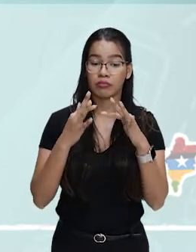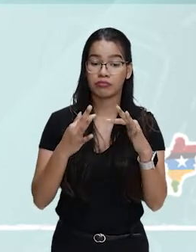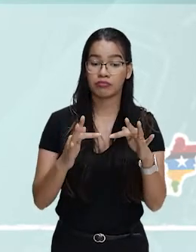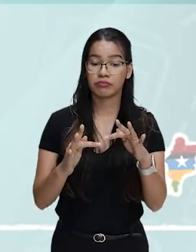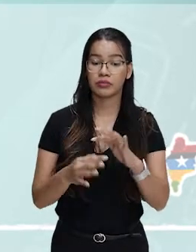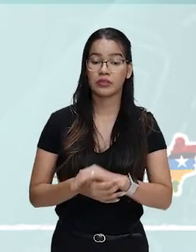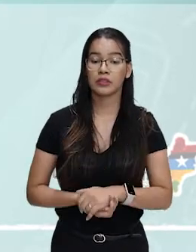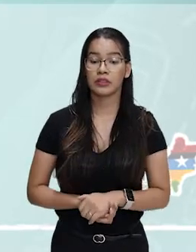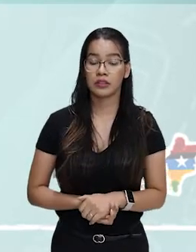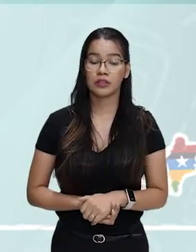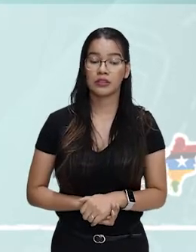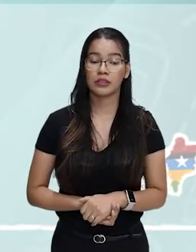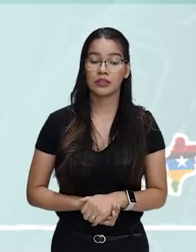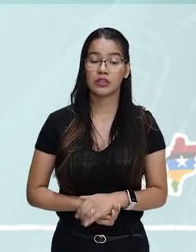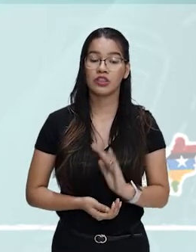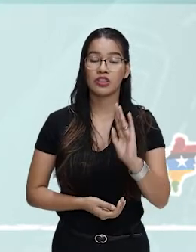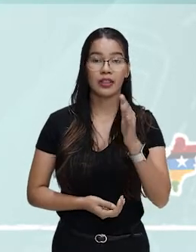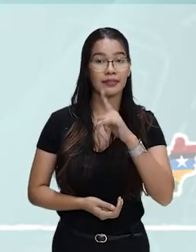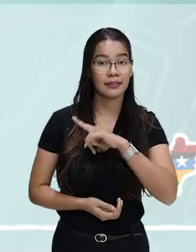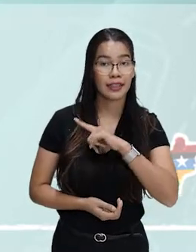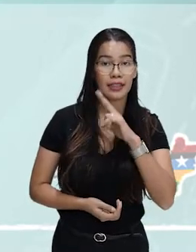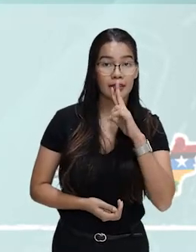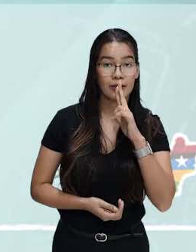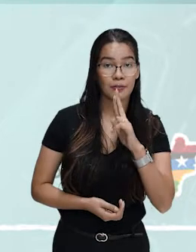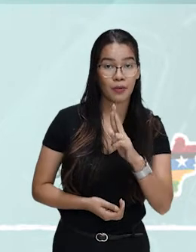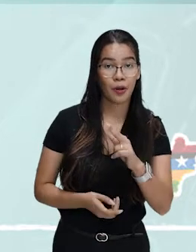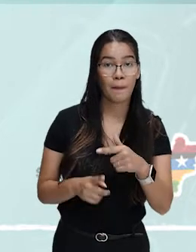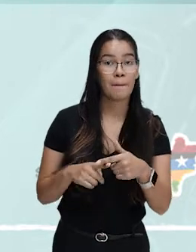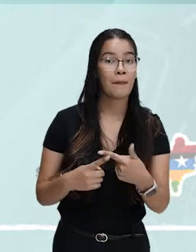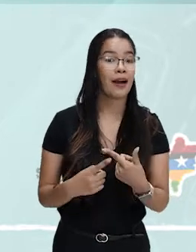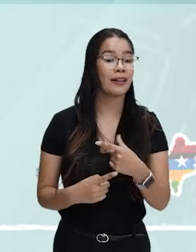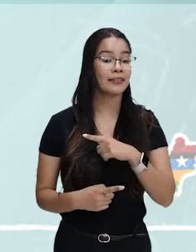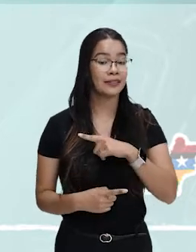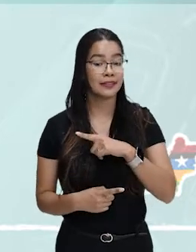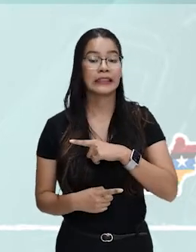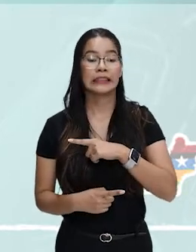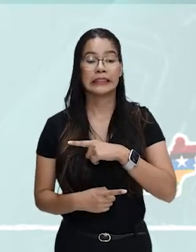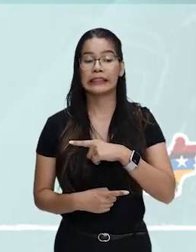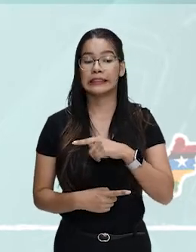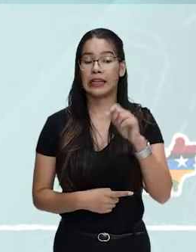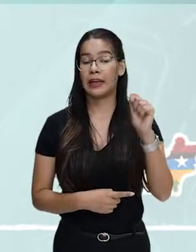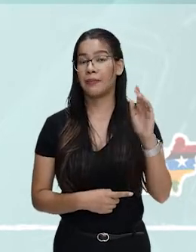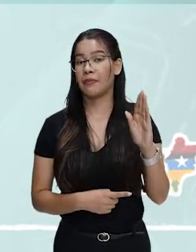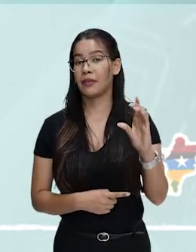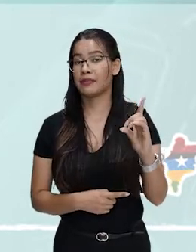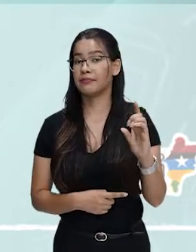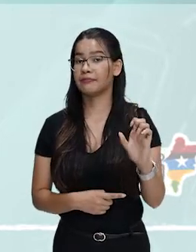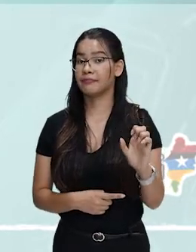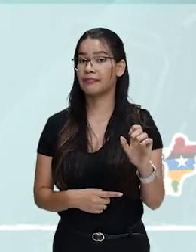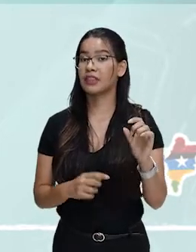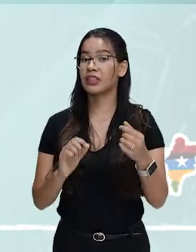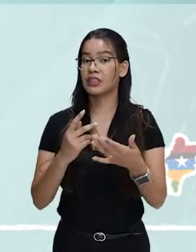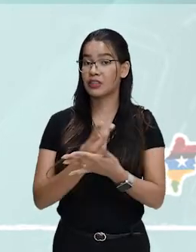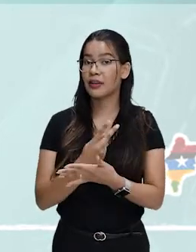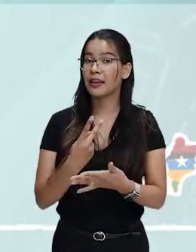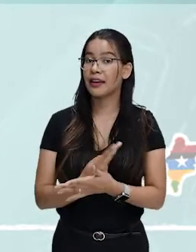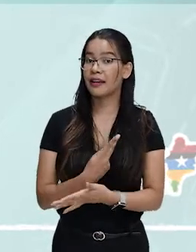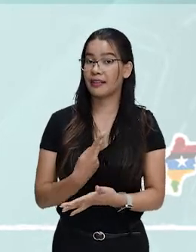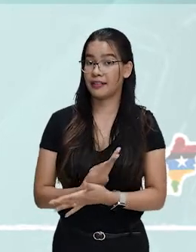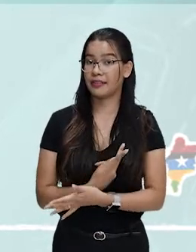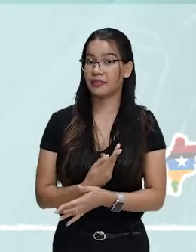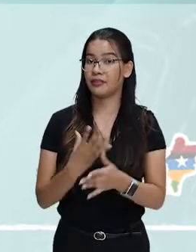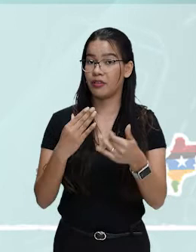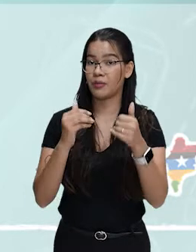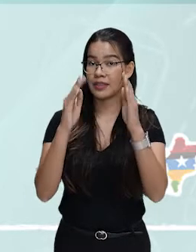que existem alternativas aí que não estão corretas em relação à coesão, tá? Estabelecida pelas conjunções